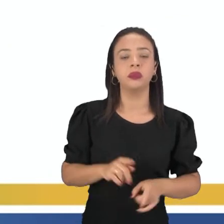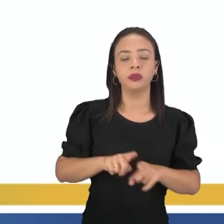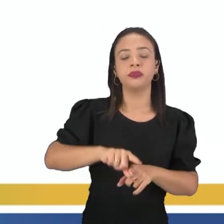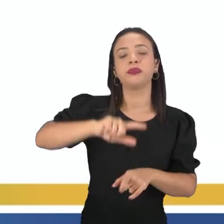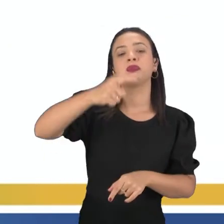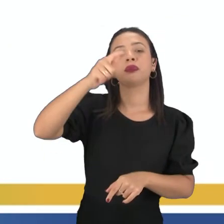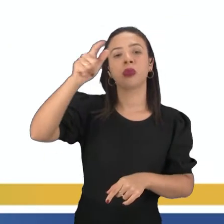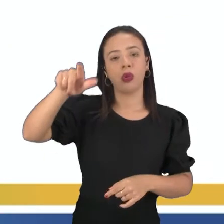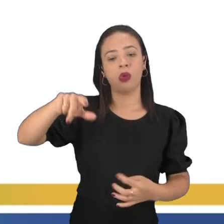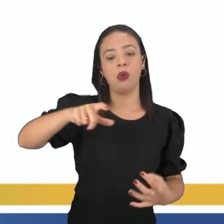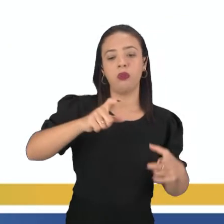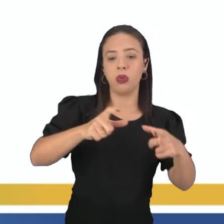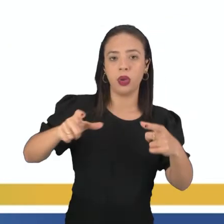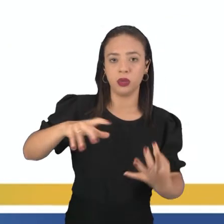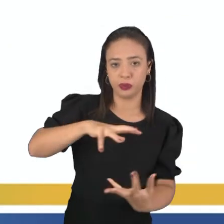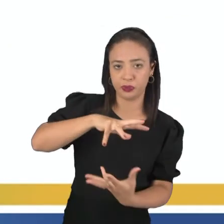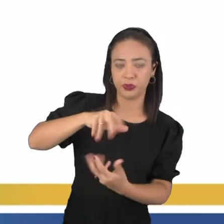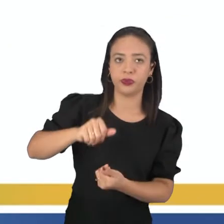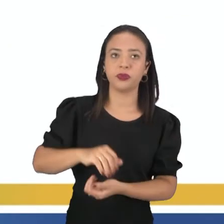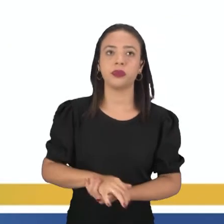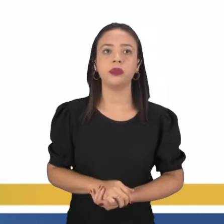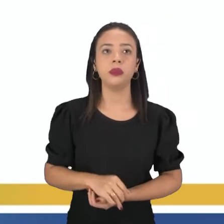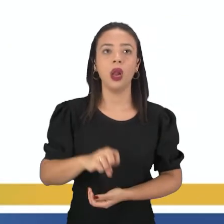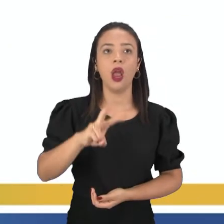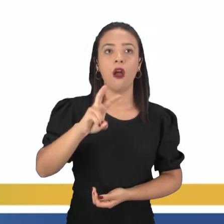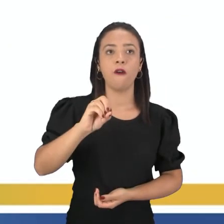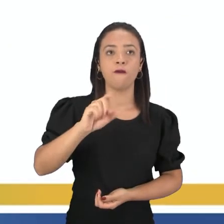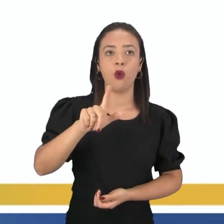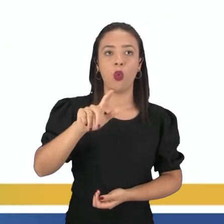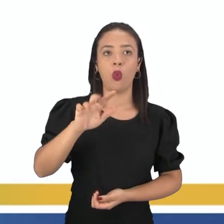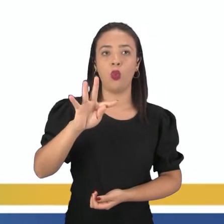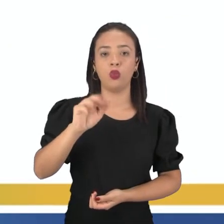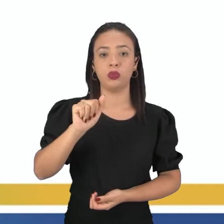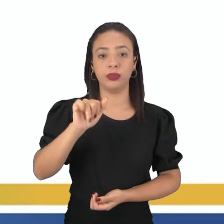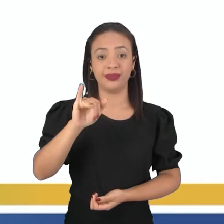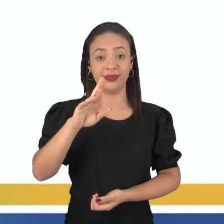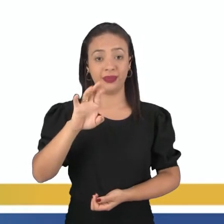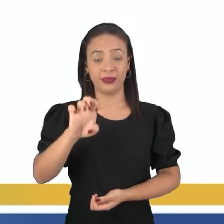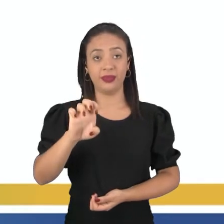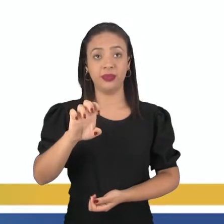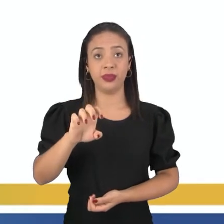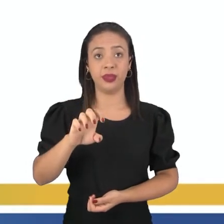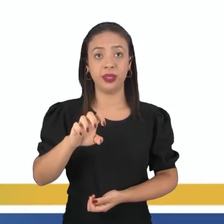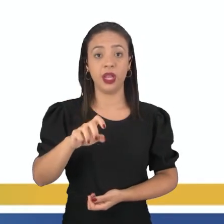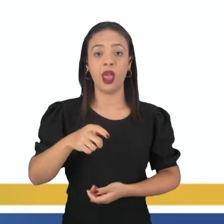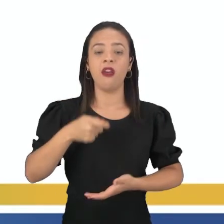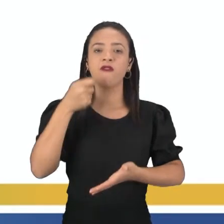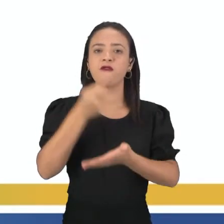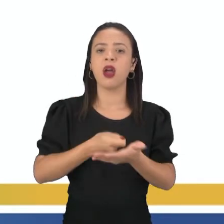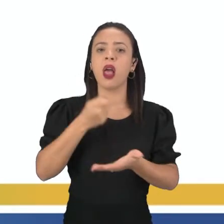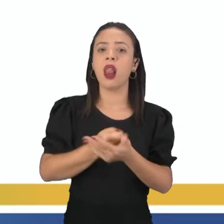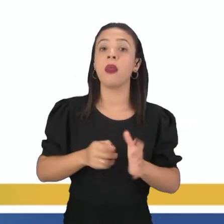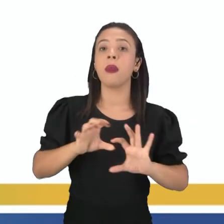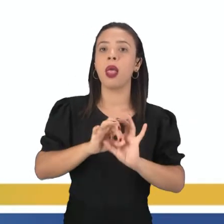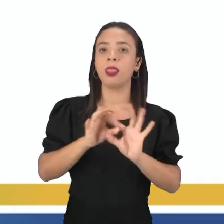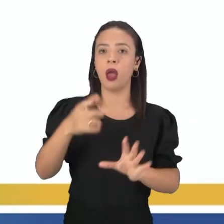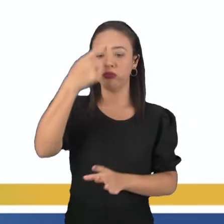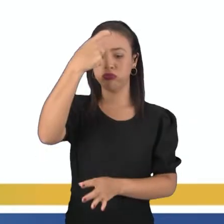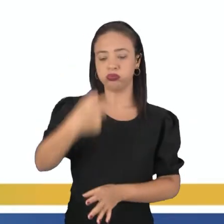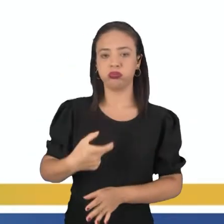mundo também. Continuando, Voltaire foi um filósofo francês que defendia as liberdades individuais acima de